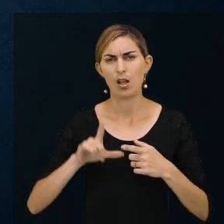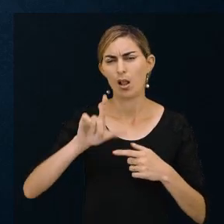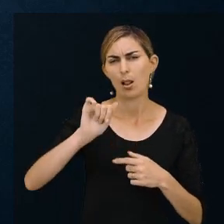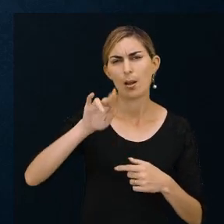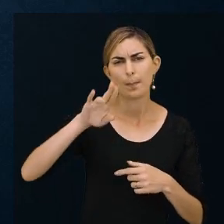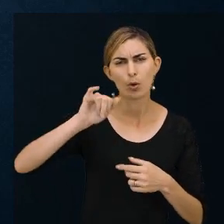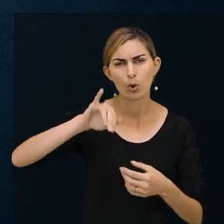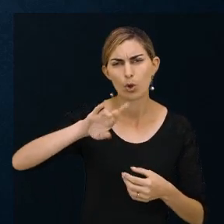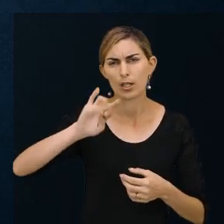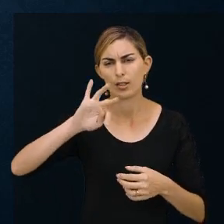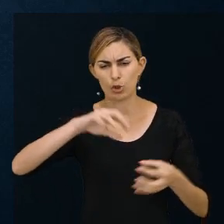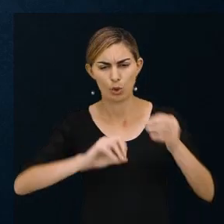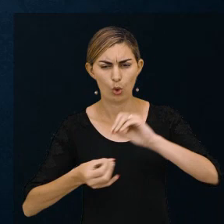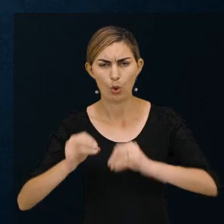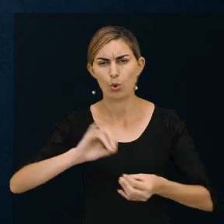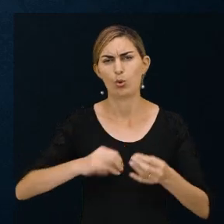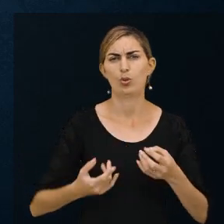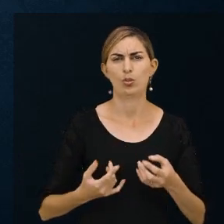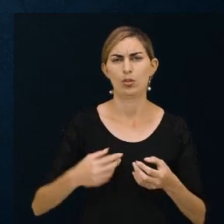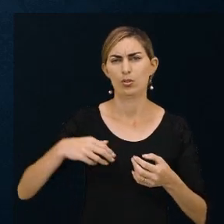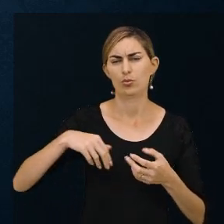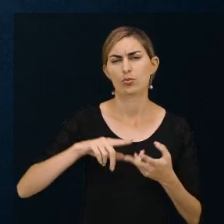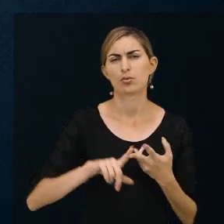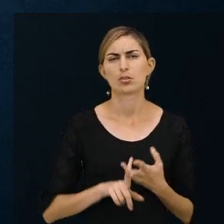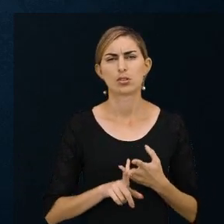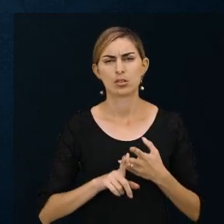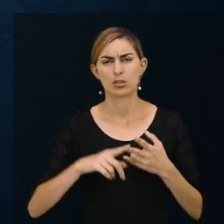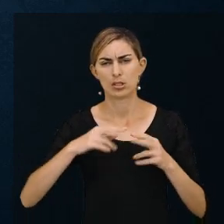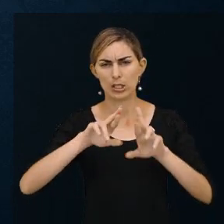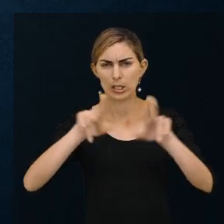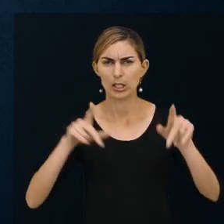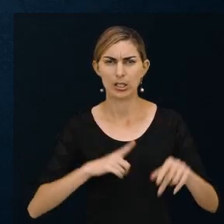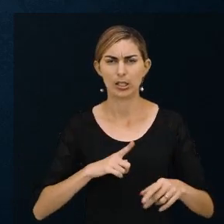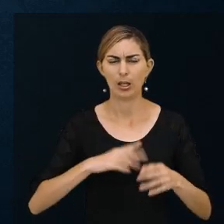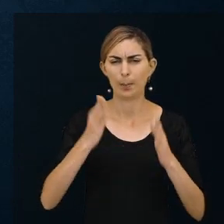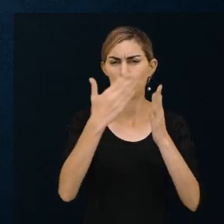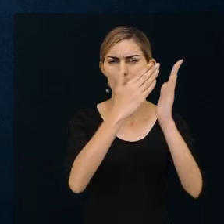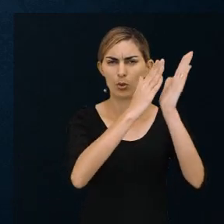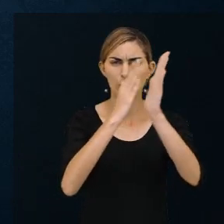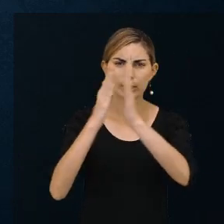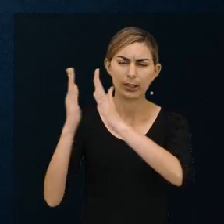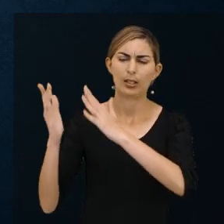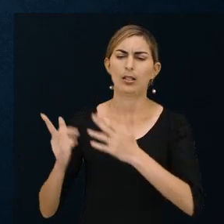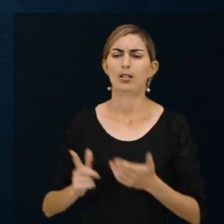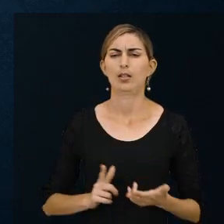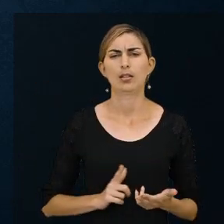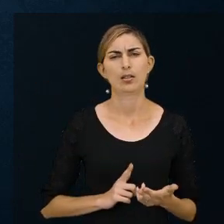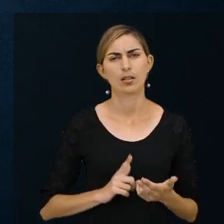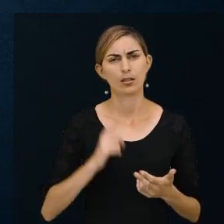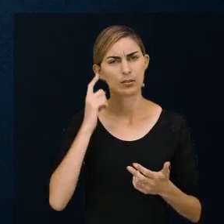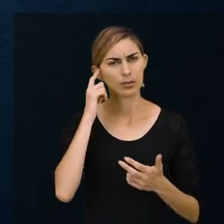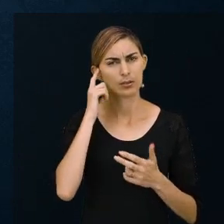os laboratórios, não é, de multimeios didáticos, temos as bibliotecas,